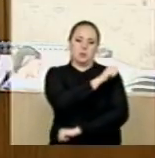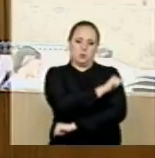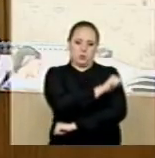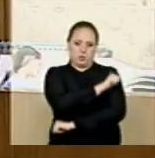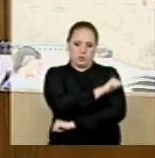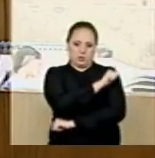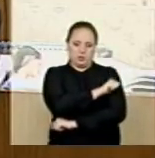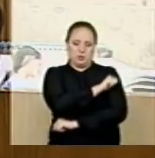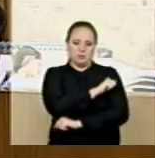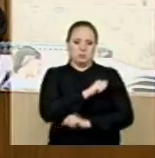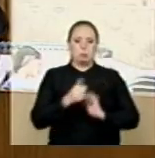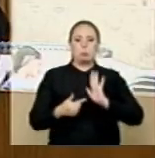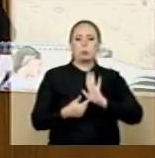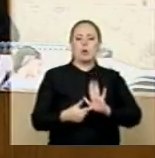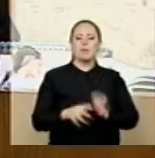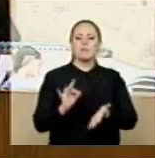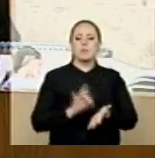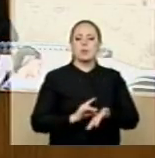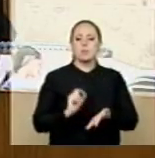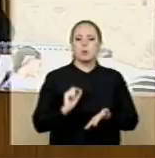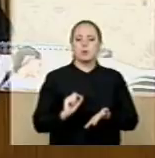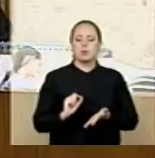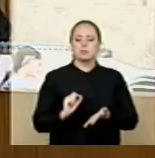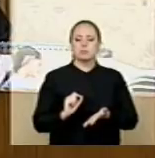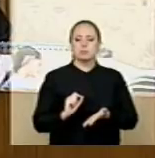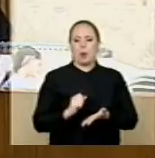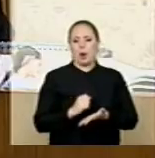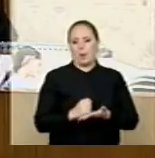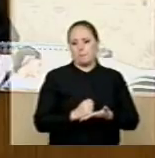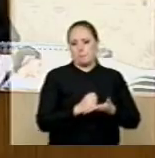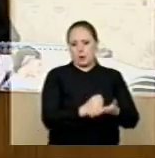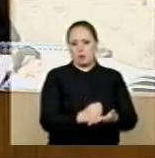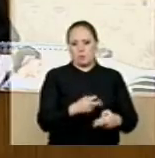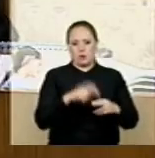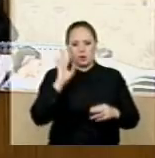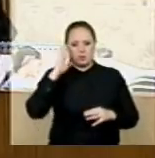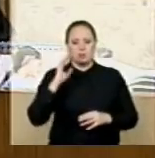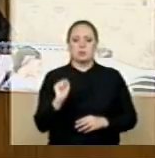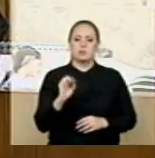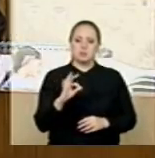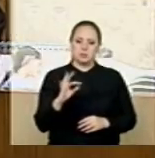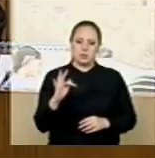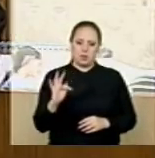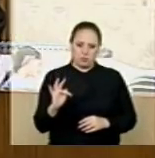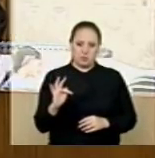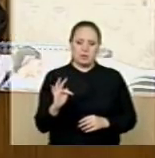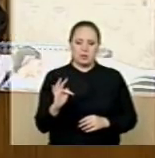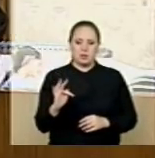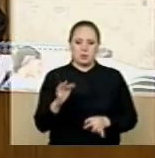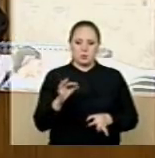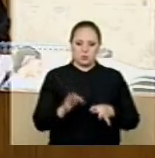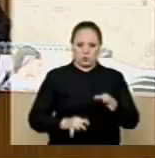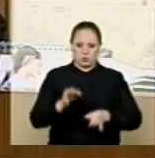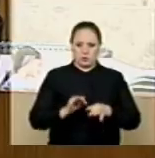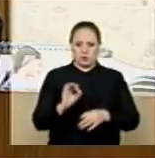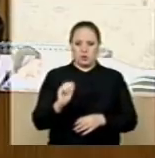Janeiro afirmou que a amparava na decisão do plenário do Supremo Tribunal Federal no julgamento